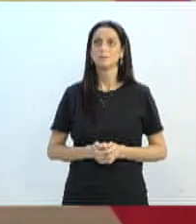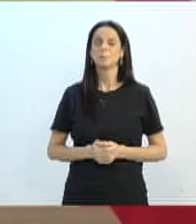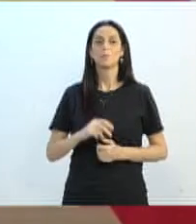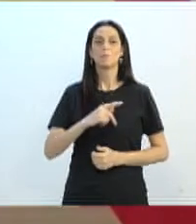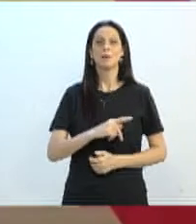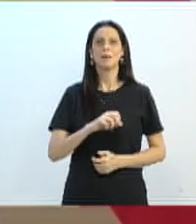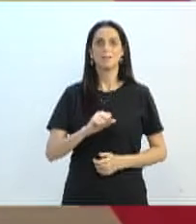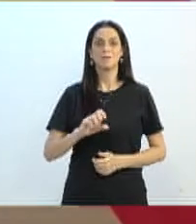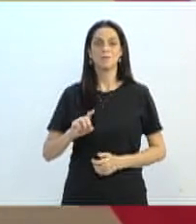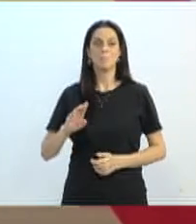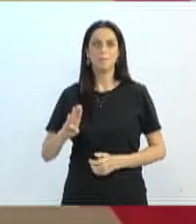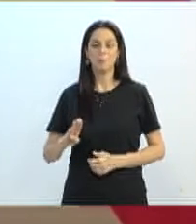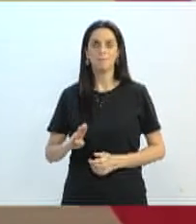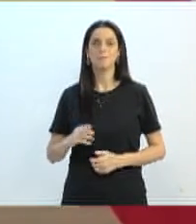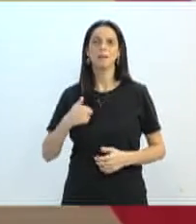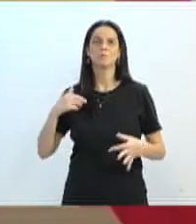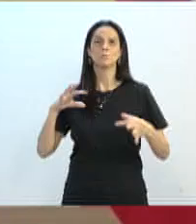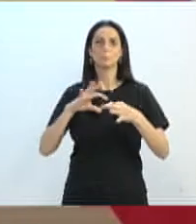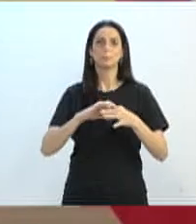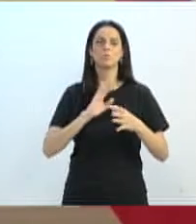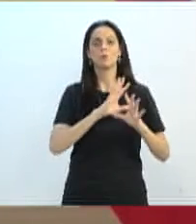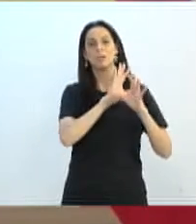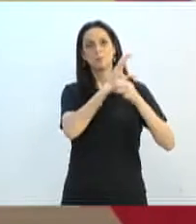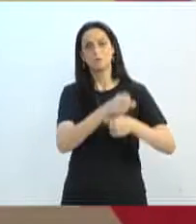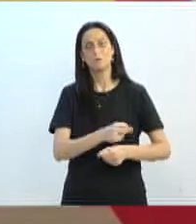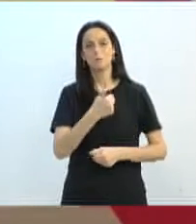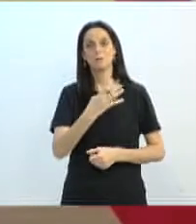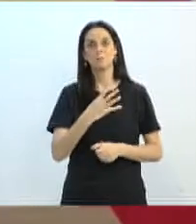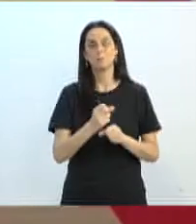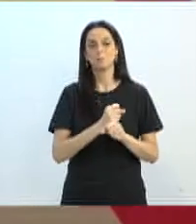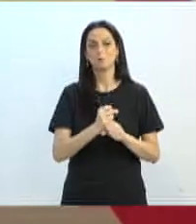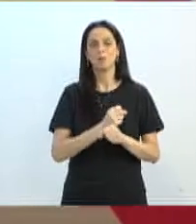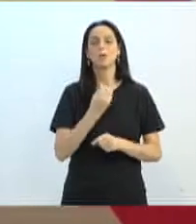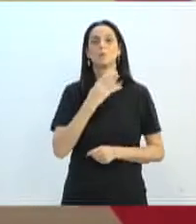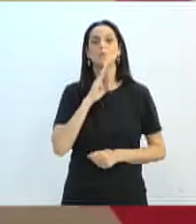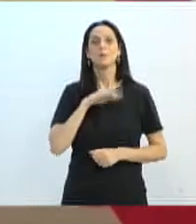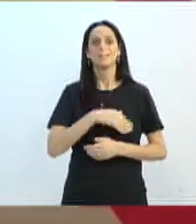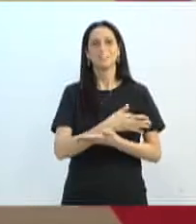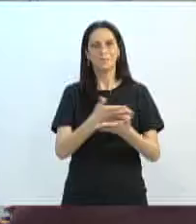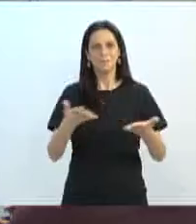o qual estou filiado há 14 anos. Seria isso. Uma boa tarde a todos, um bom final de semana. Obrigado.